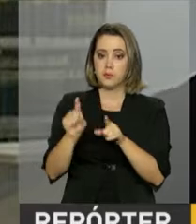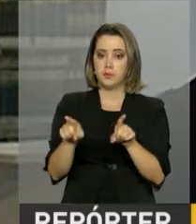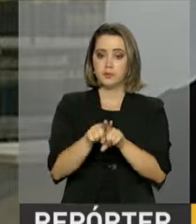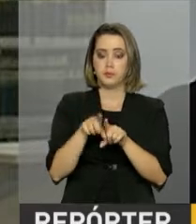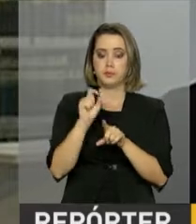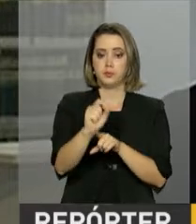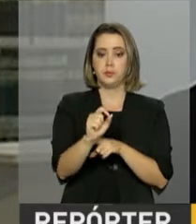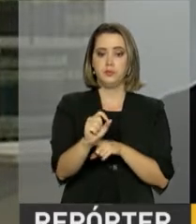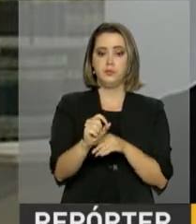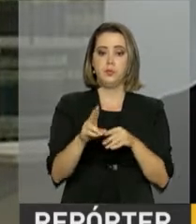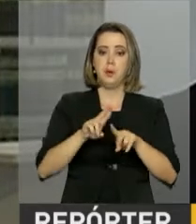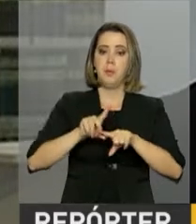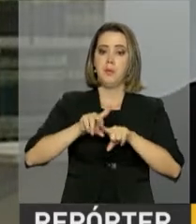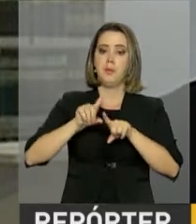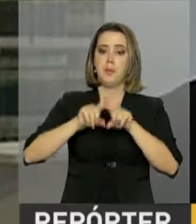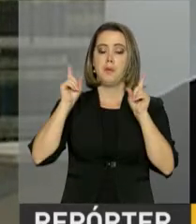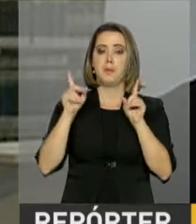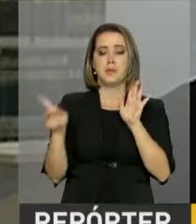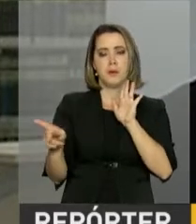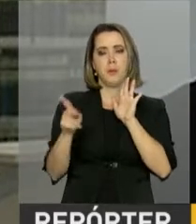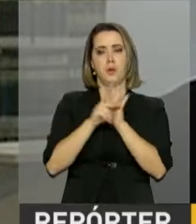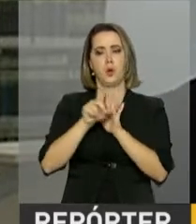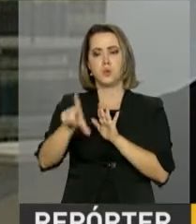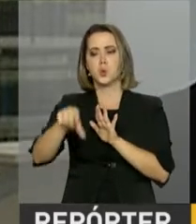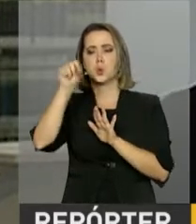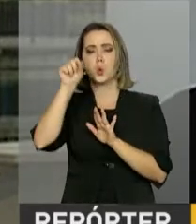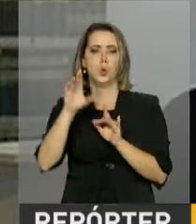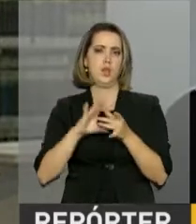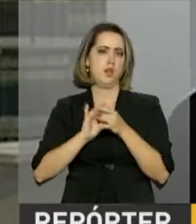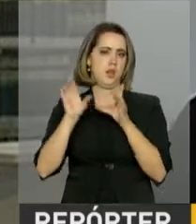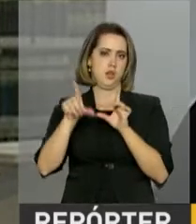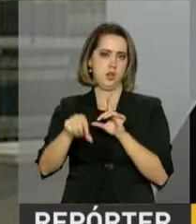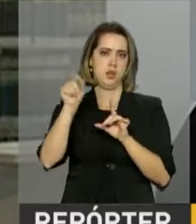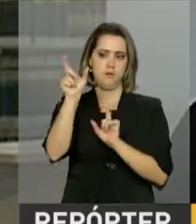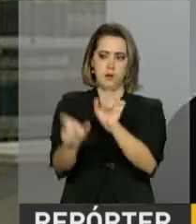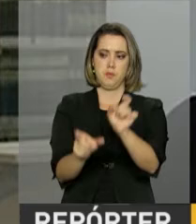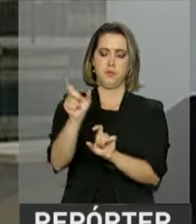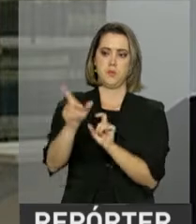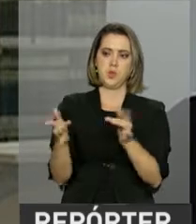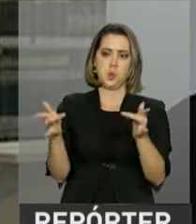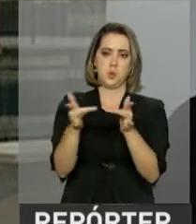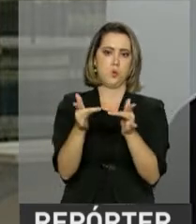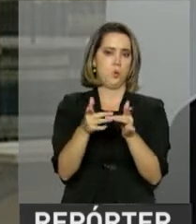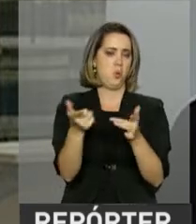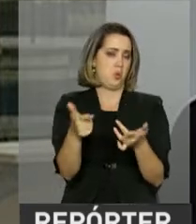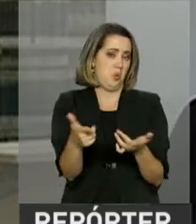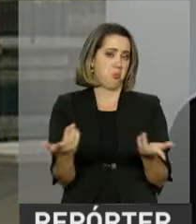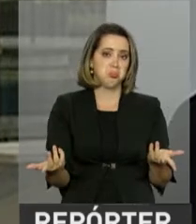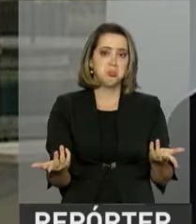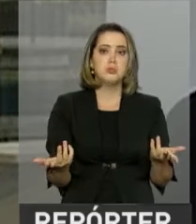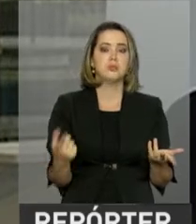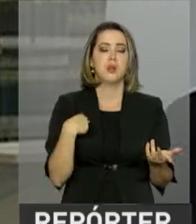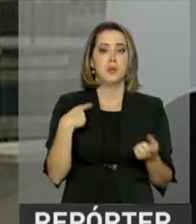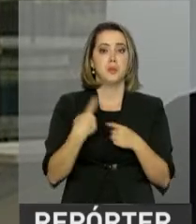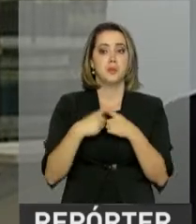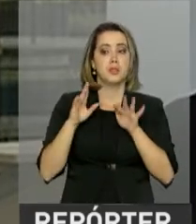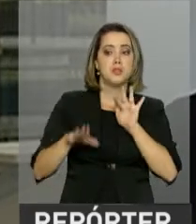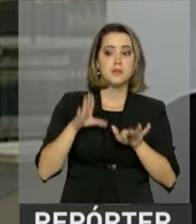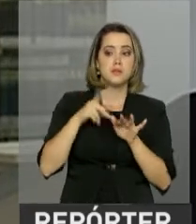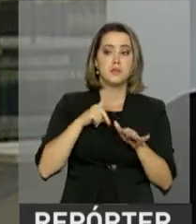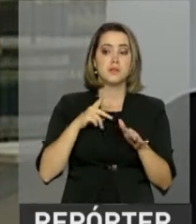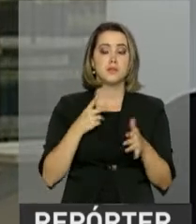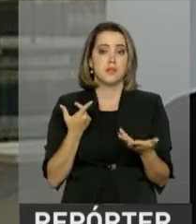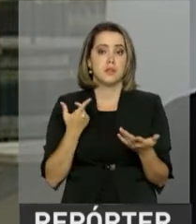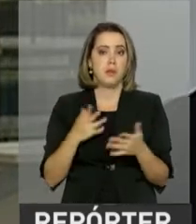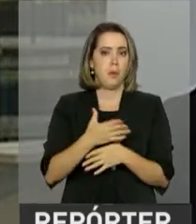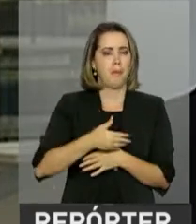rotativo porém fica a cargo do consumidor é aderir ou não aquela condição porque muitas vezes ele passa a ter uma